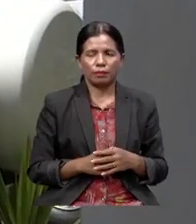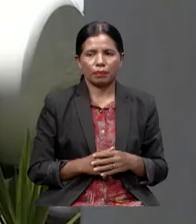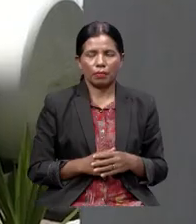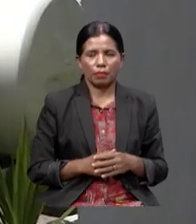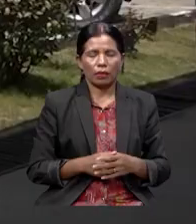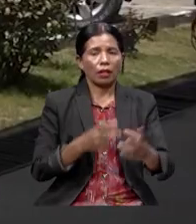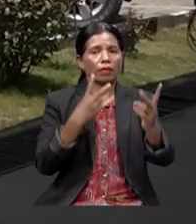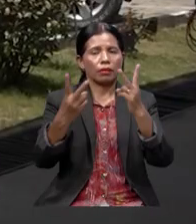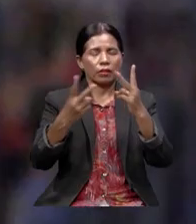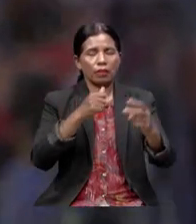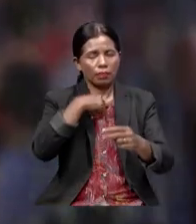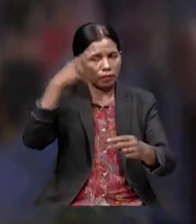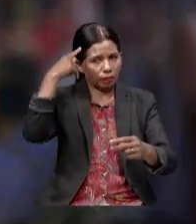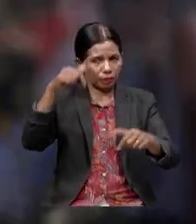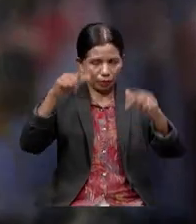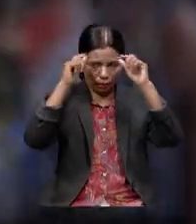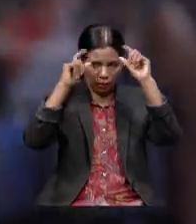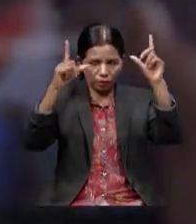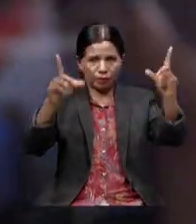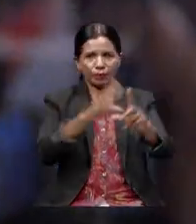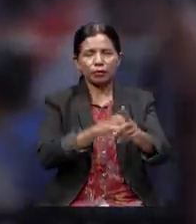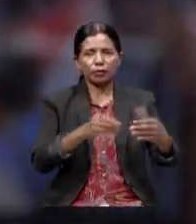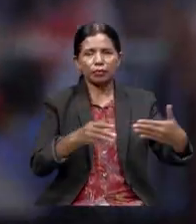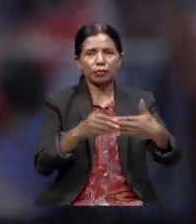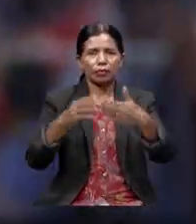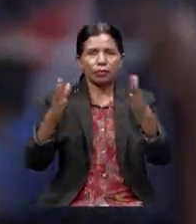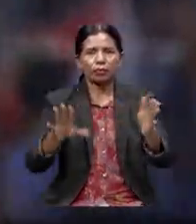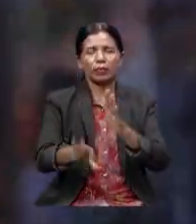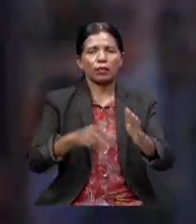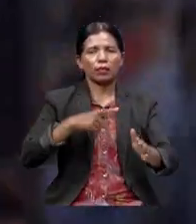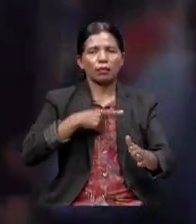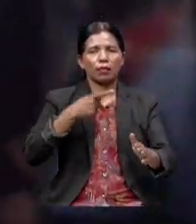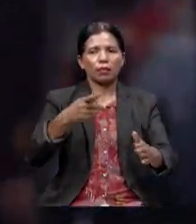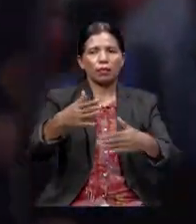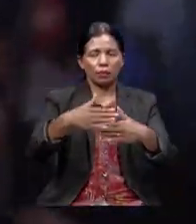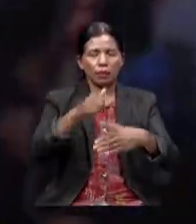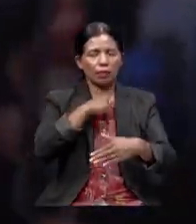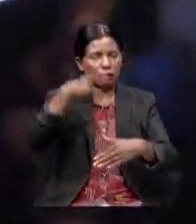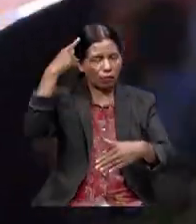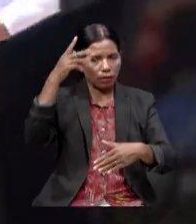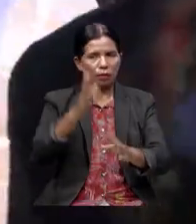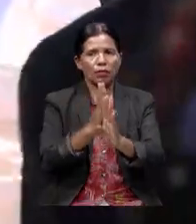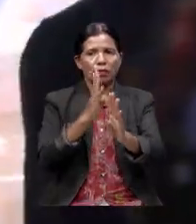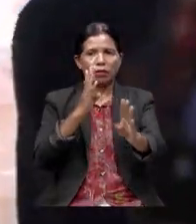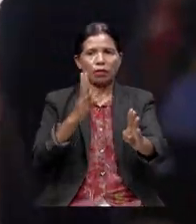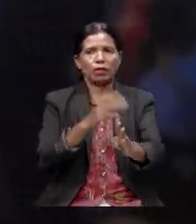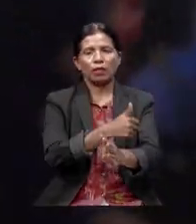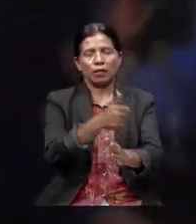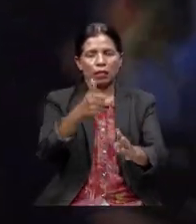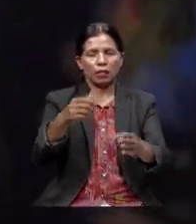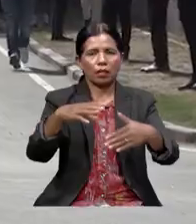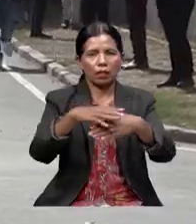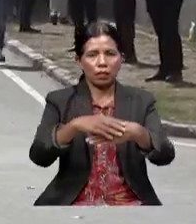Iha visita Santo Padre Nian e Timor-Leste, o kuna insira retan privilégio, ori besi ko papa, forma honaru, ida ida